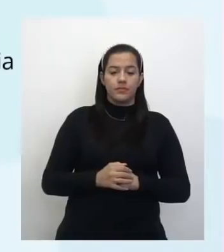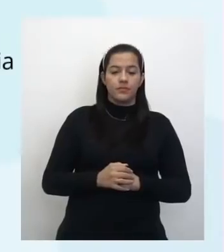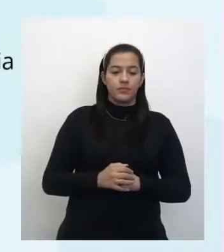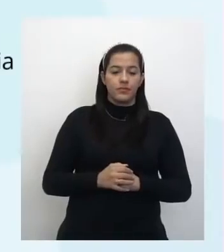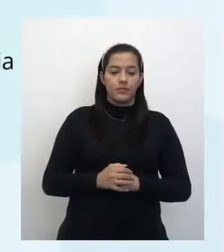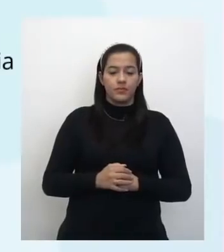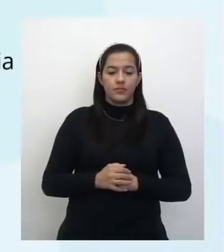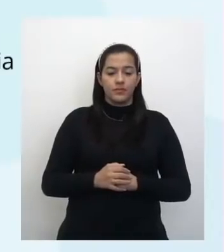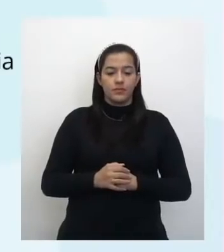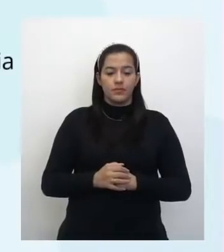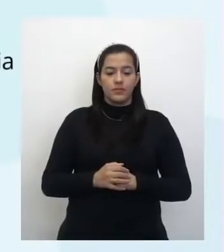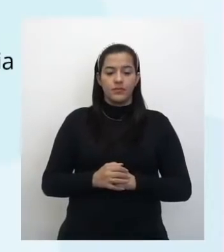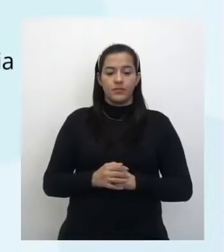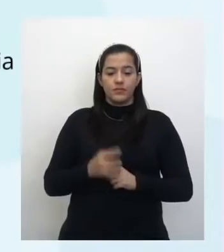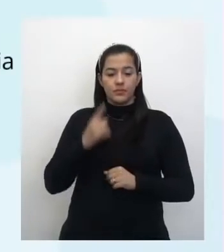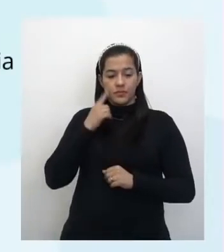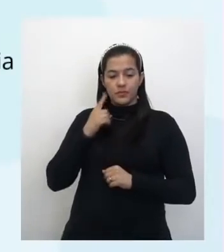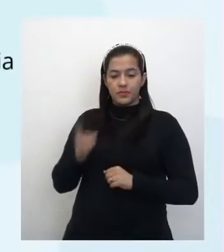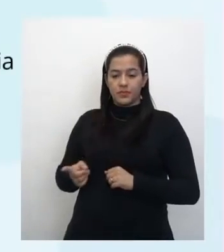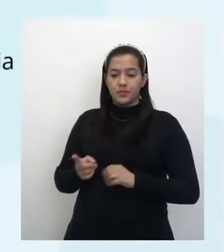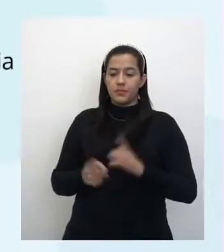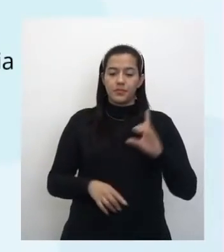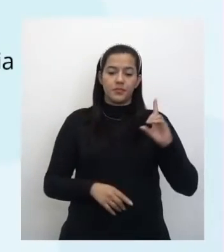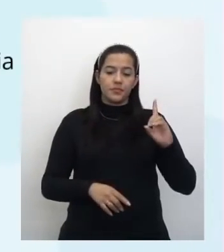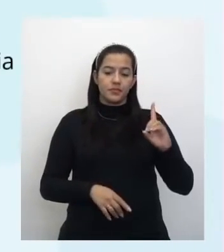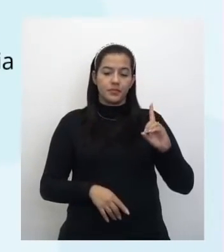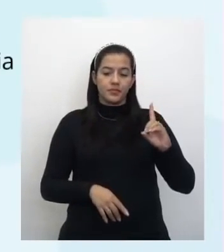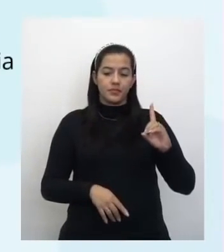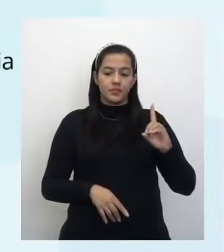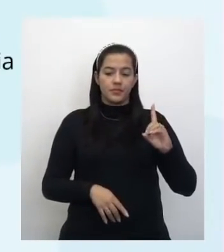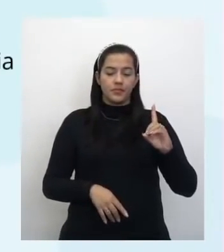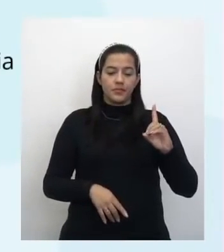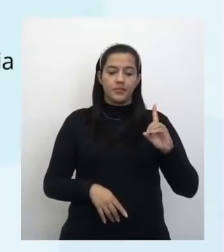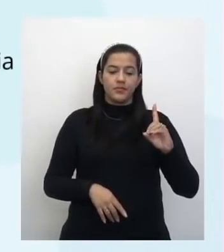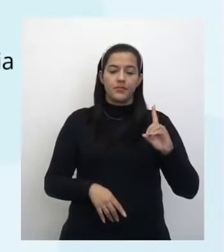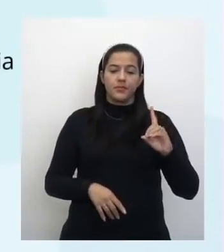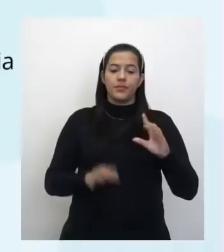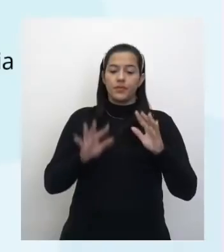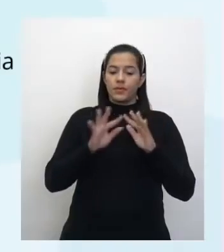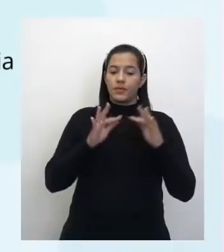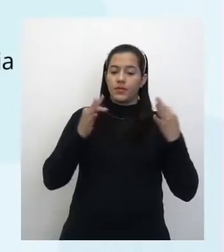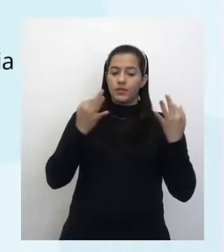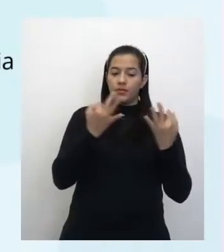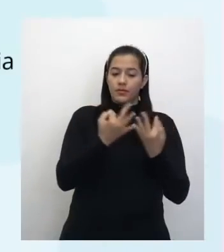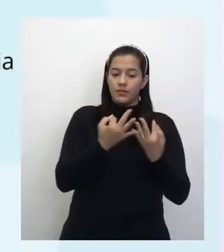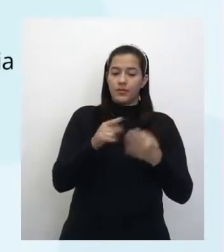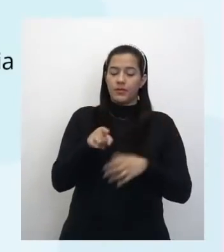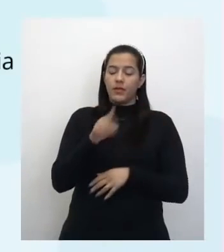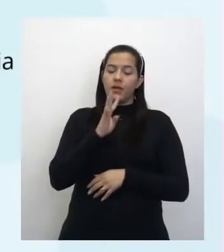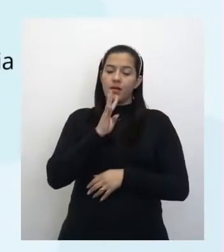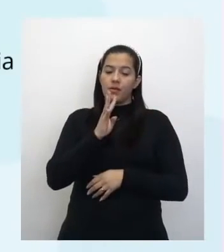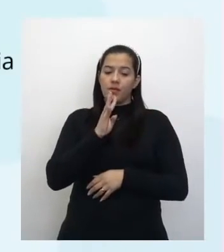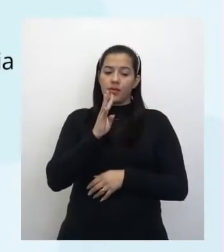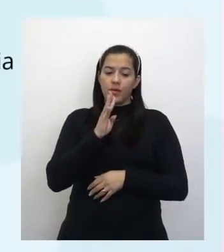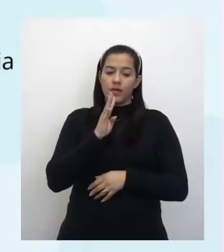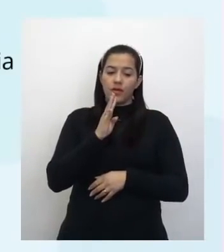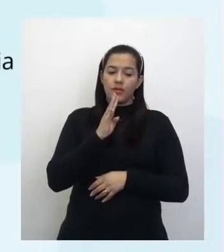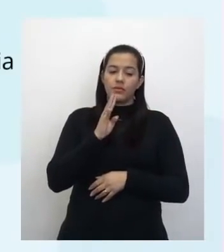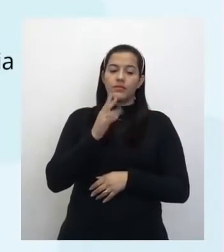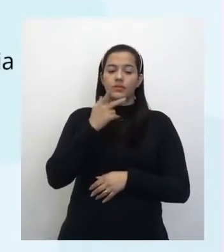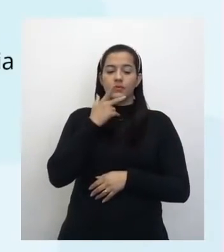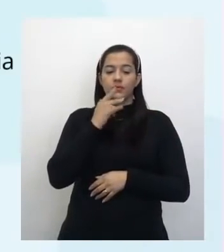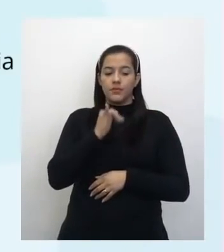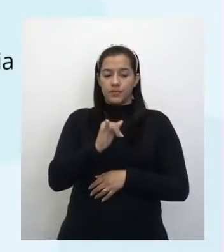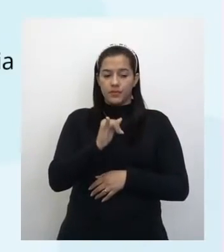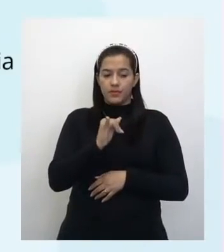again então era dito ou se lembra limites e os pés então a família da Tula conhece aos pais